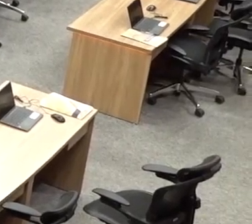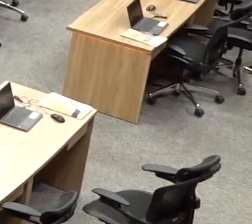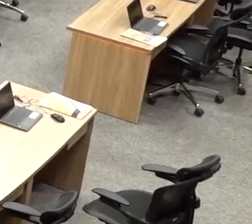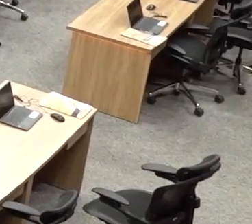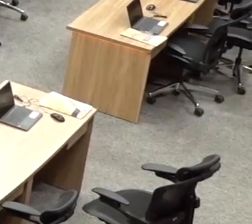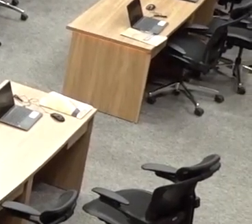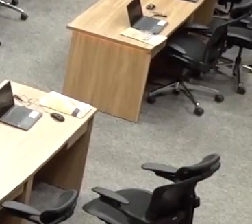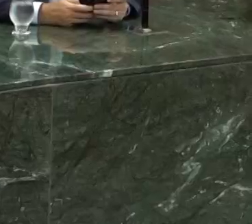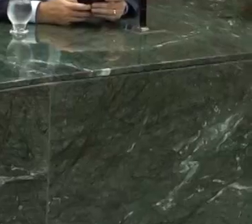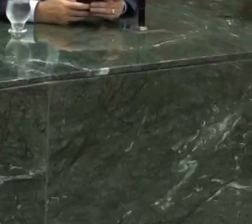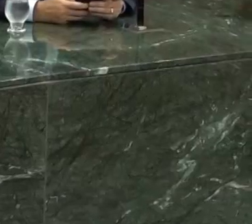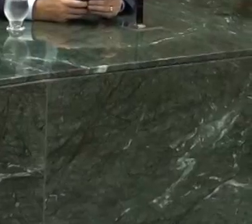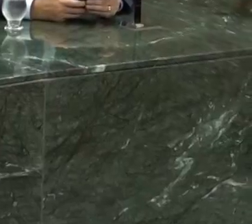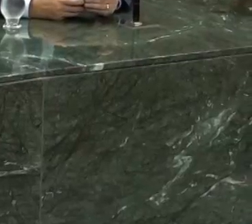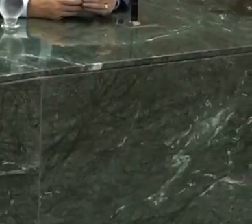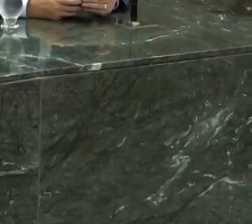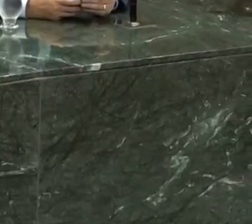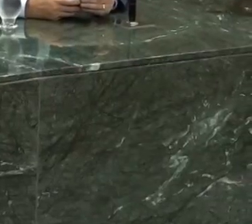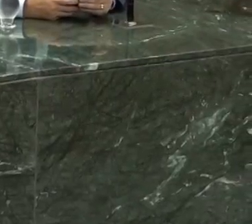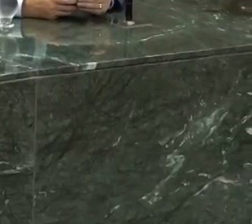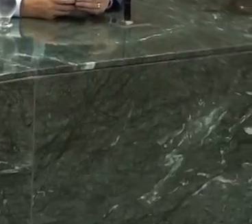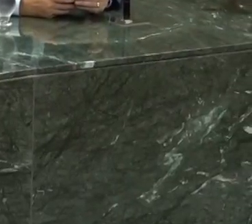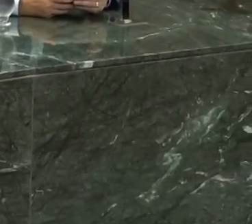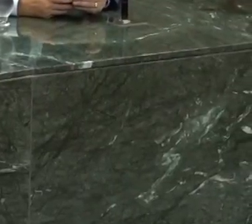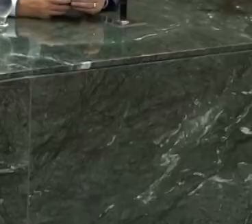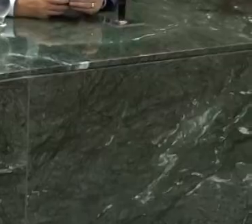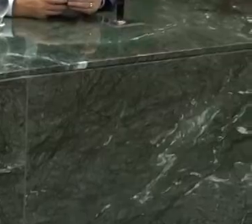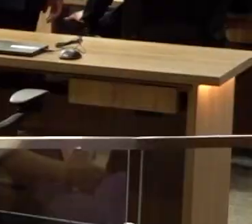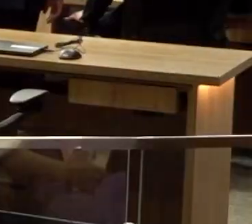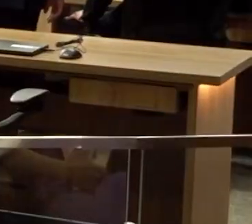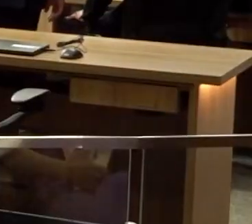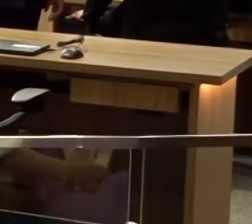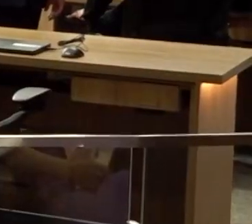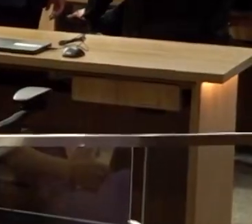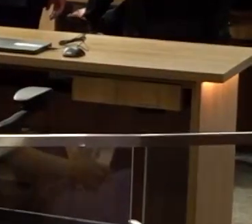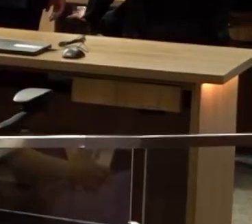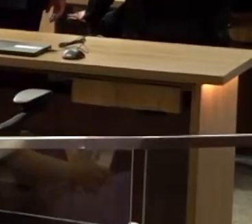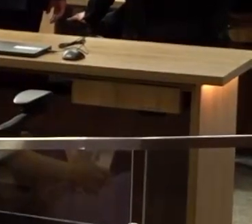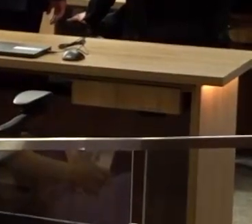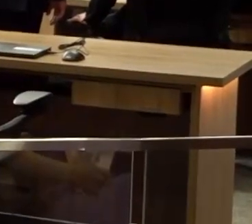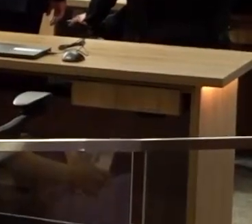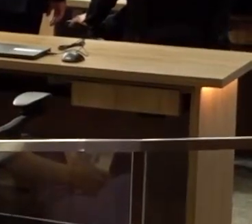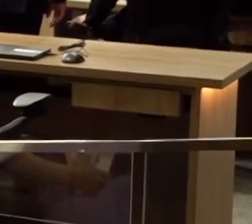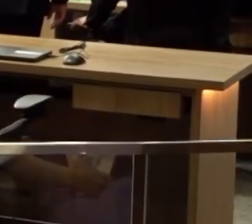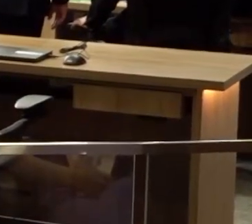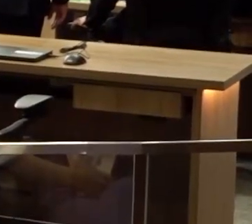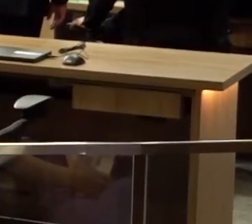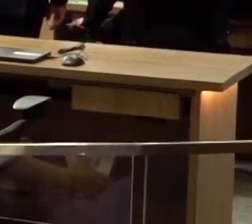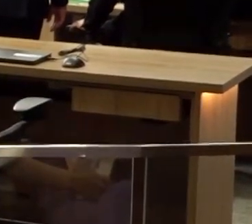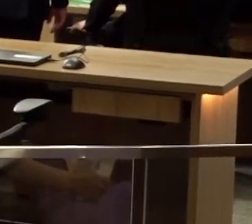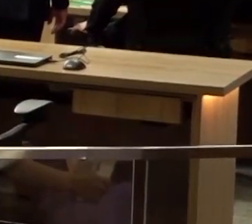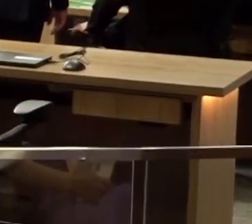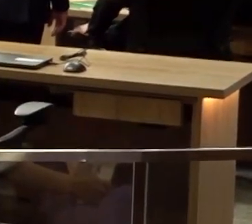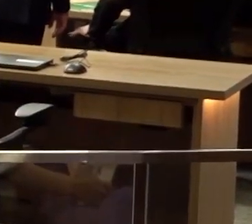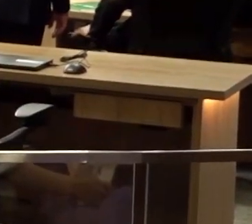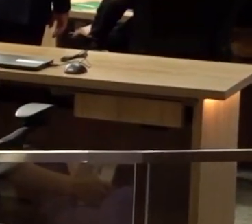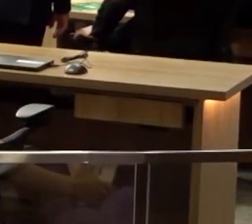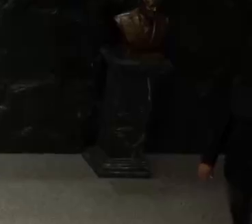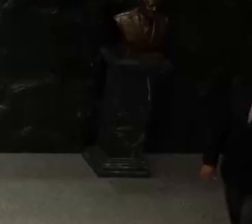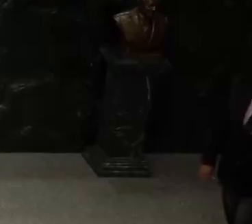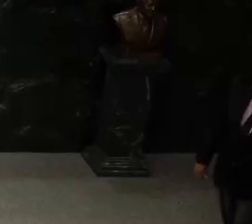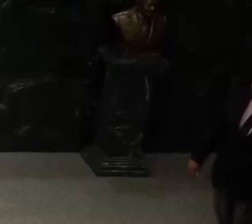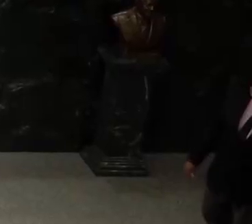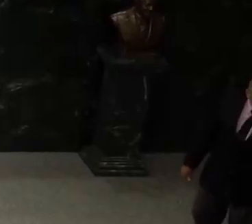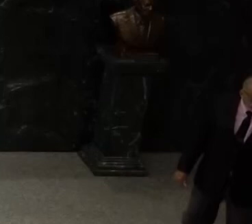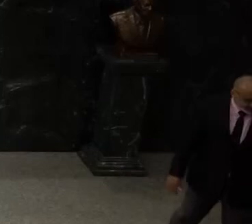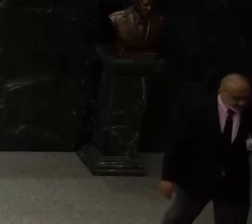pública Estadual em segunda e última votação também foi aprovada a matéria do deputado virmondes Cruvinel